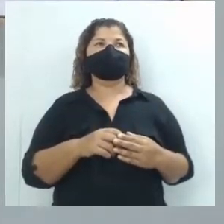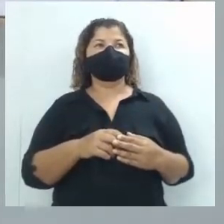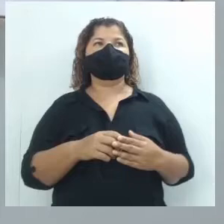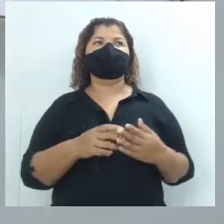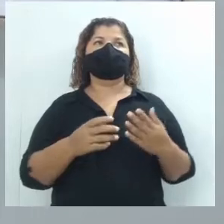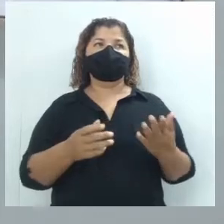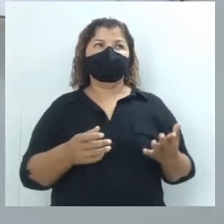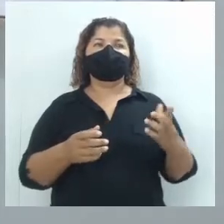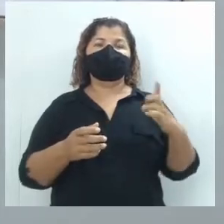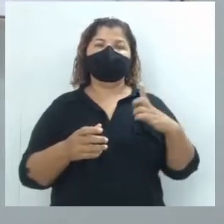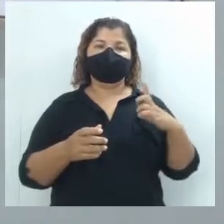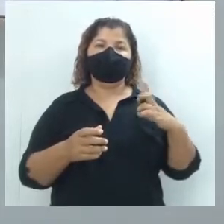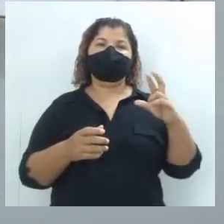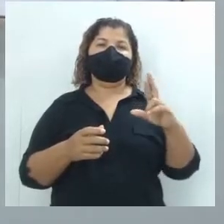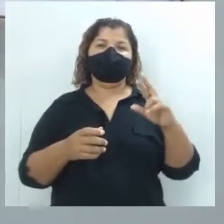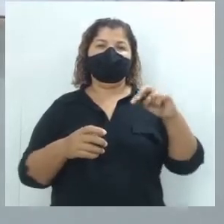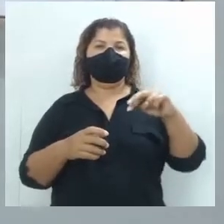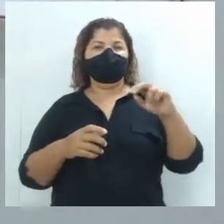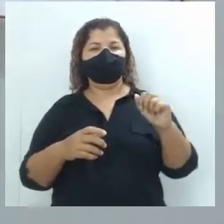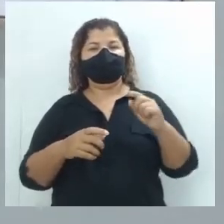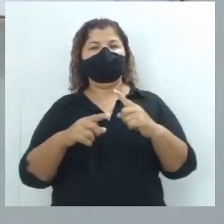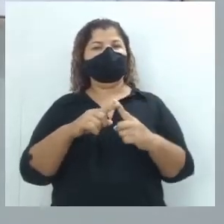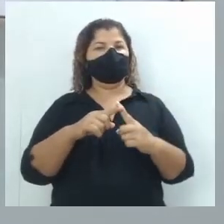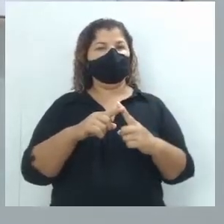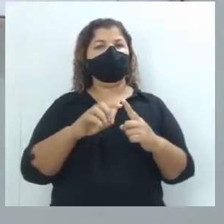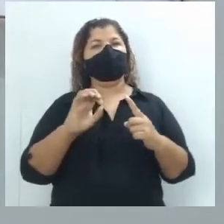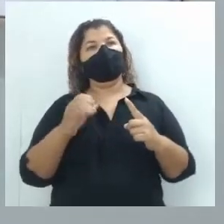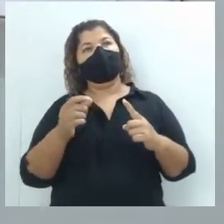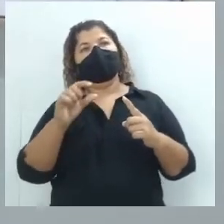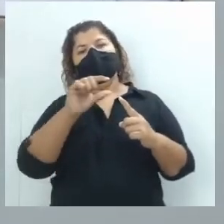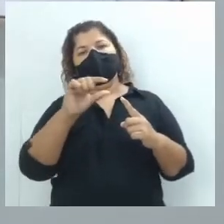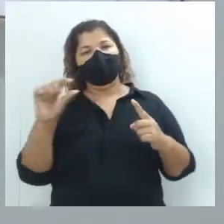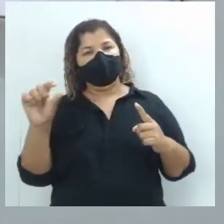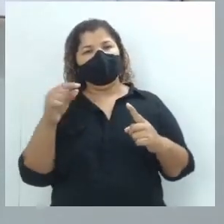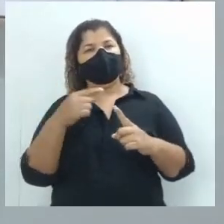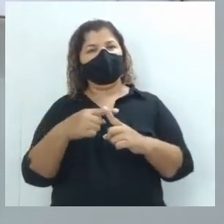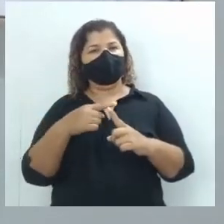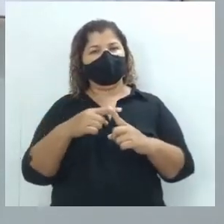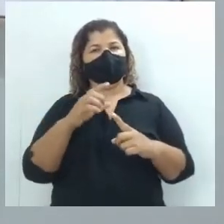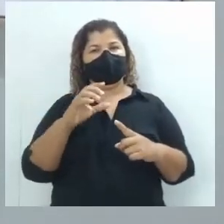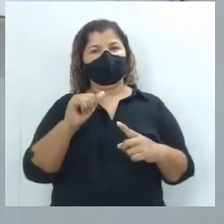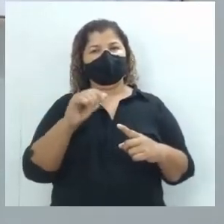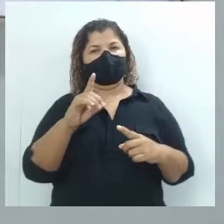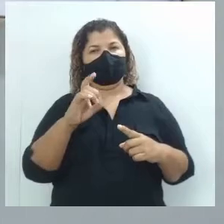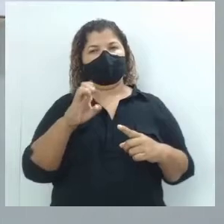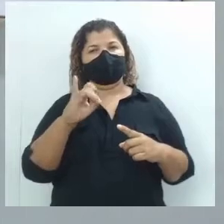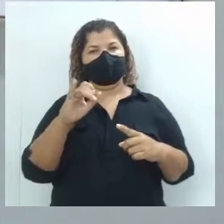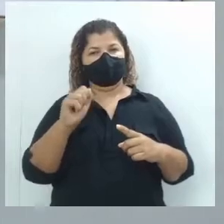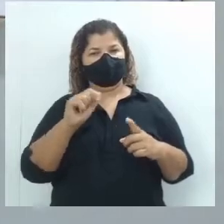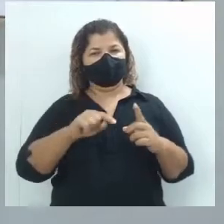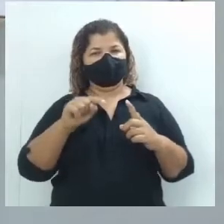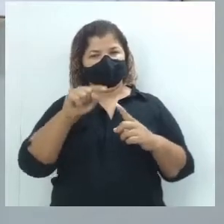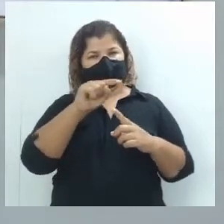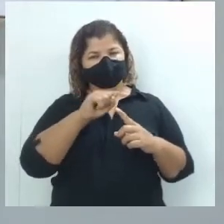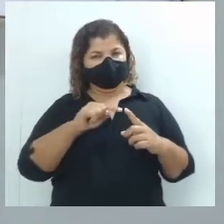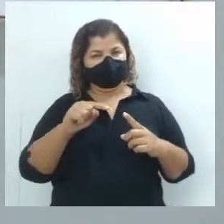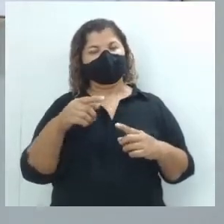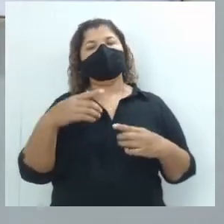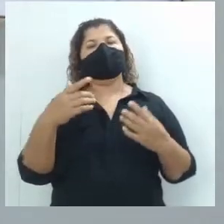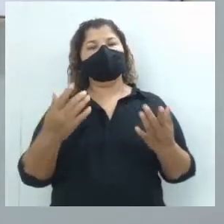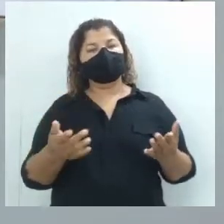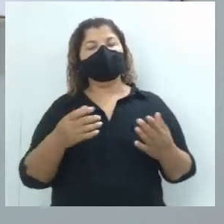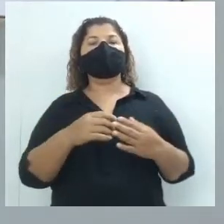de RNA positivo e eu vou ter o vírus de cadeia positiva. Aí assim, o que é que eu preciso que vocês não esqueçam de forma